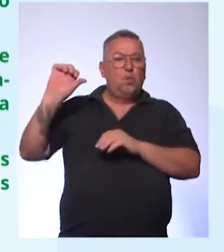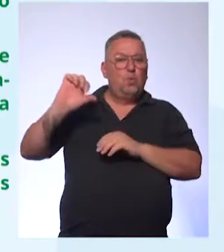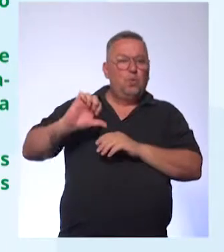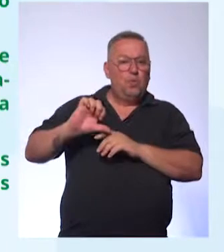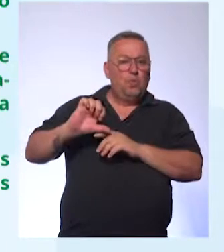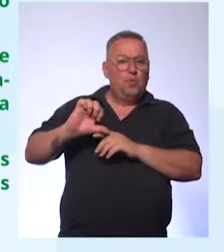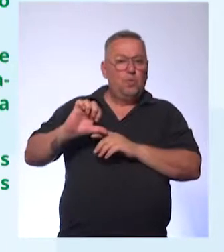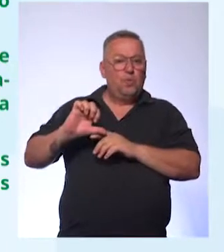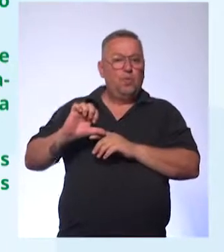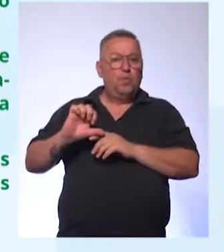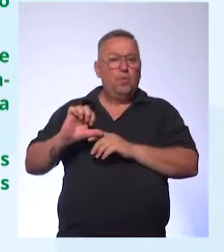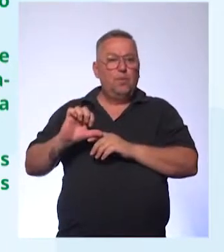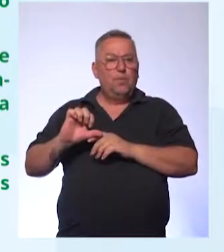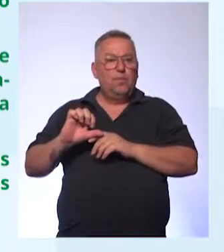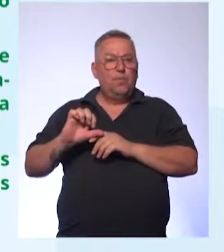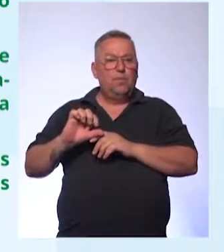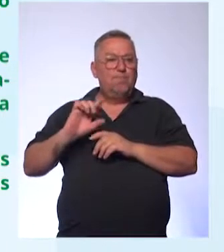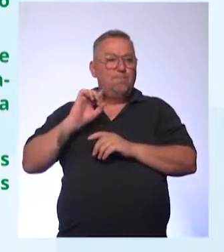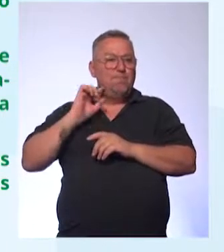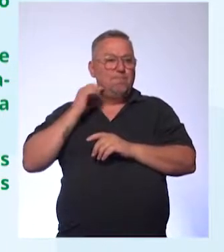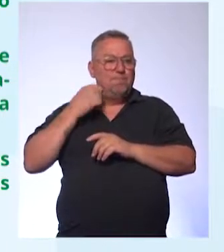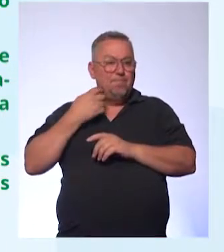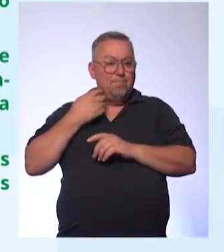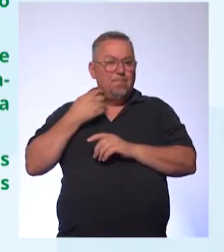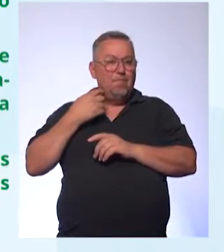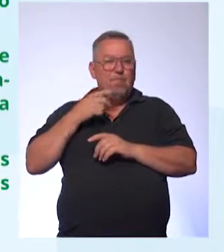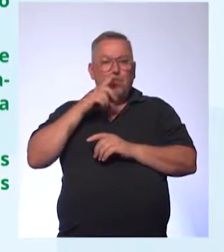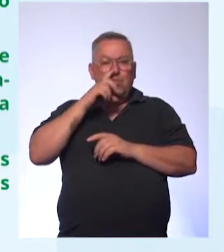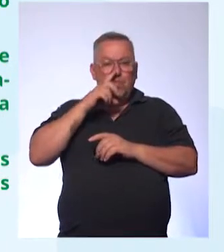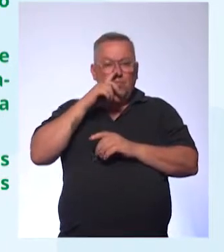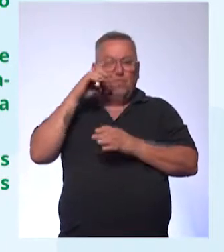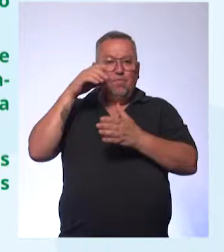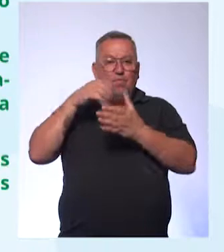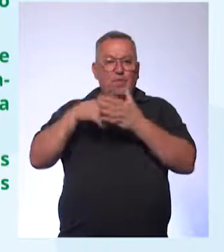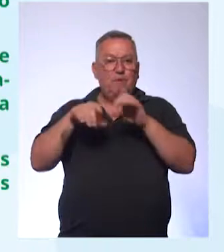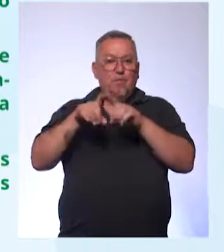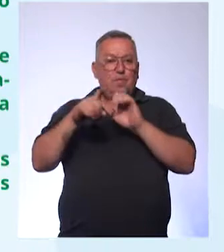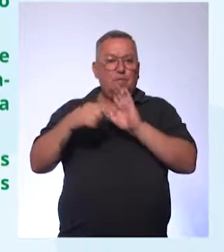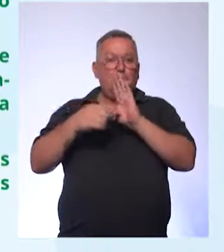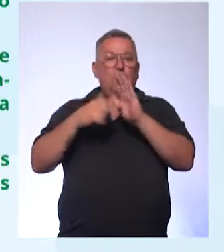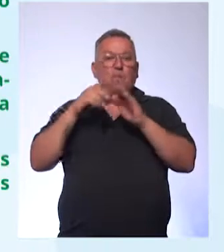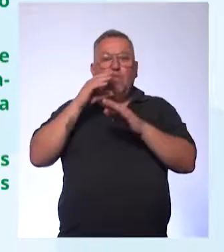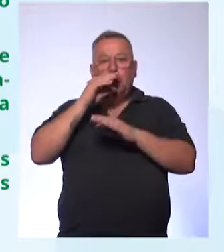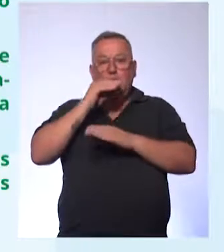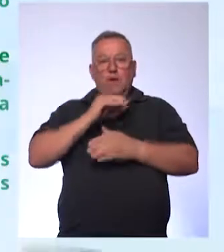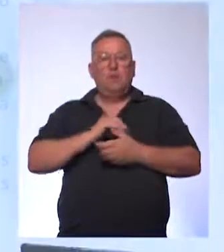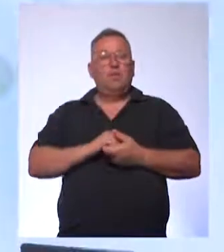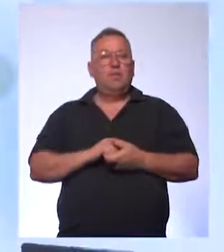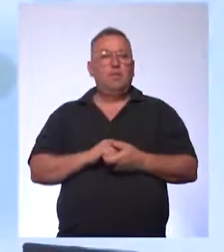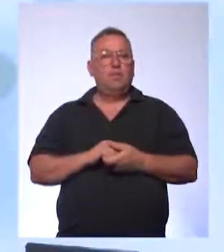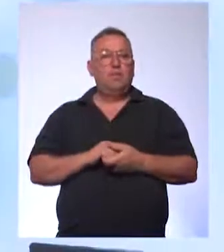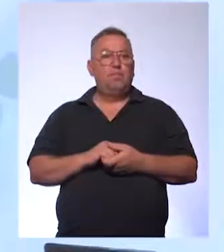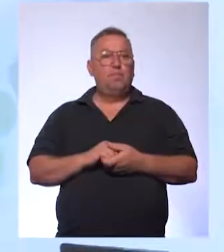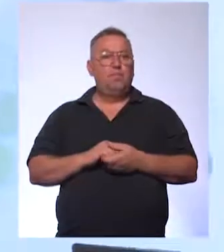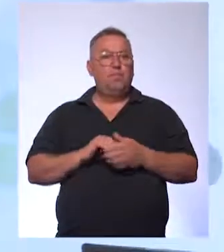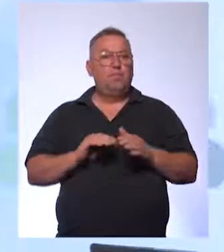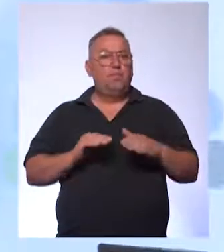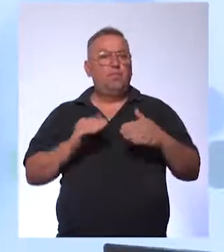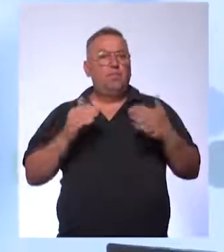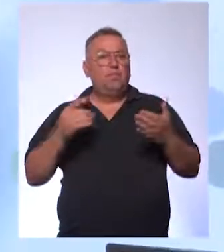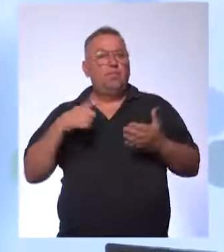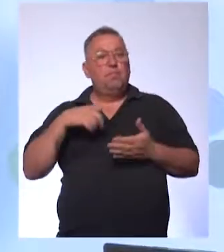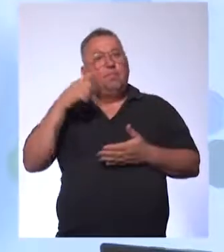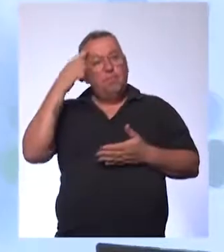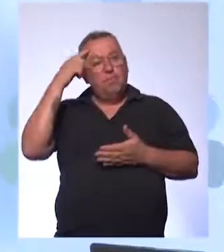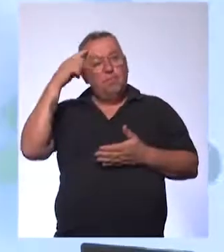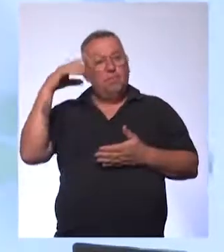da energia nuclear, lançamento de resíduos radioativos, perigo de acidente e disposição dos funcionários. Então, a gente tem que pensar